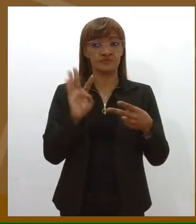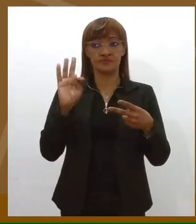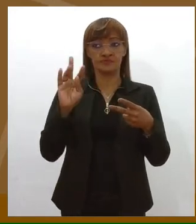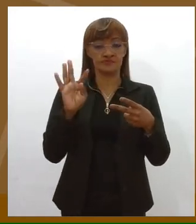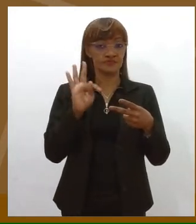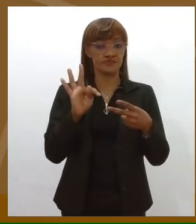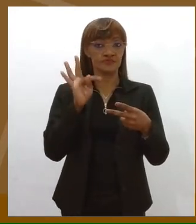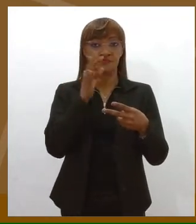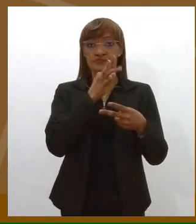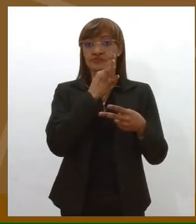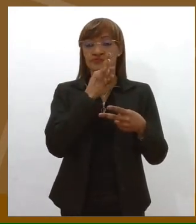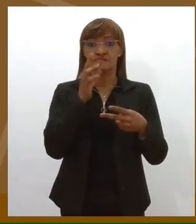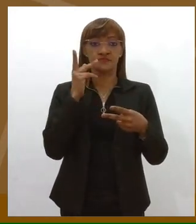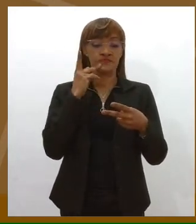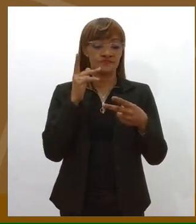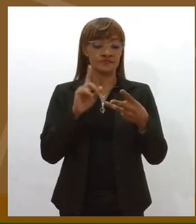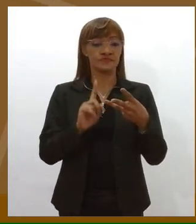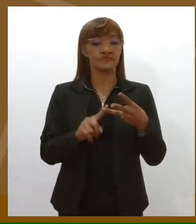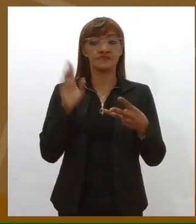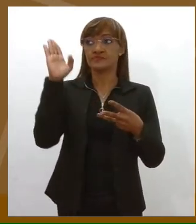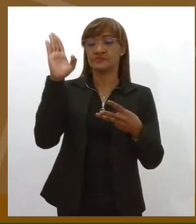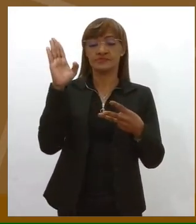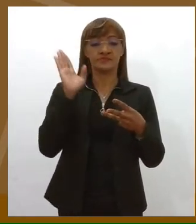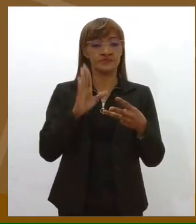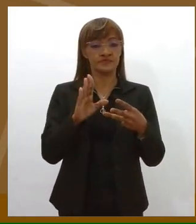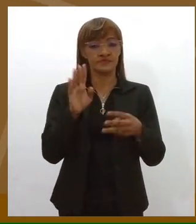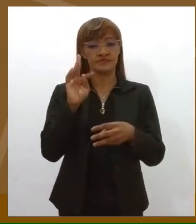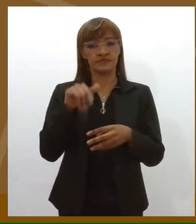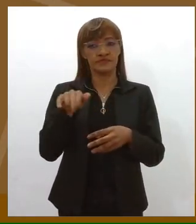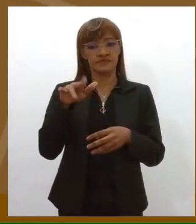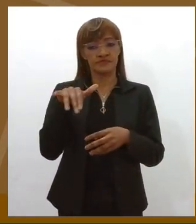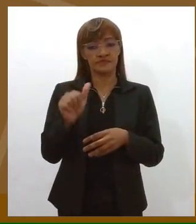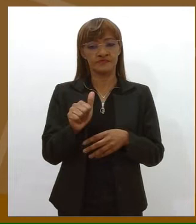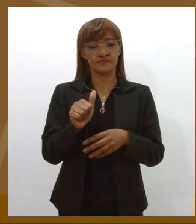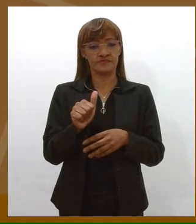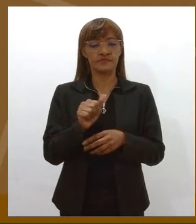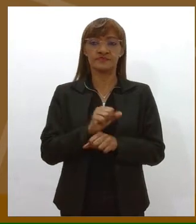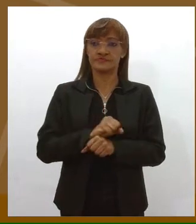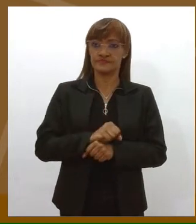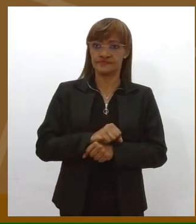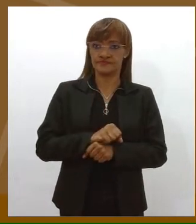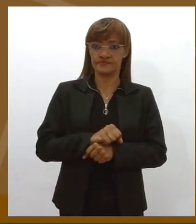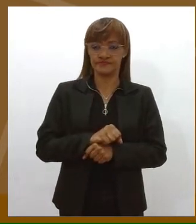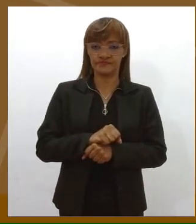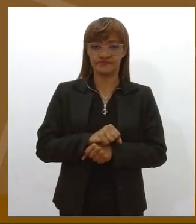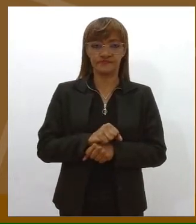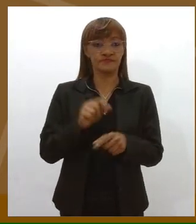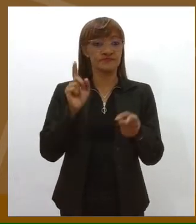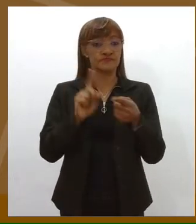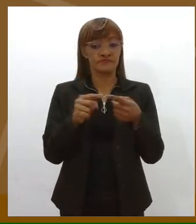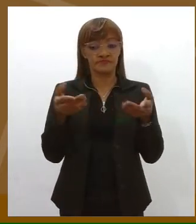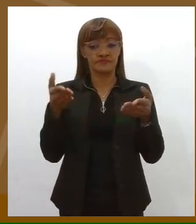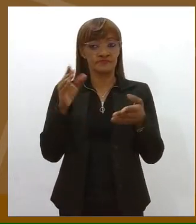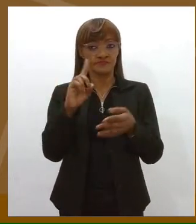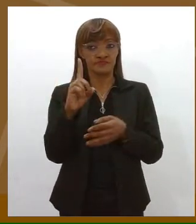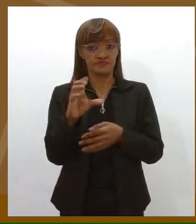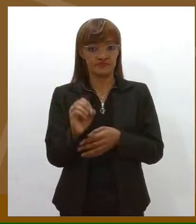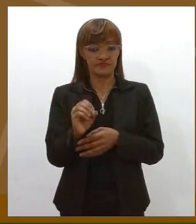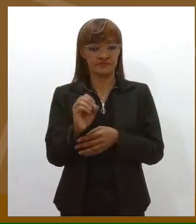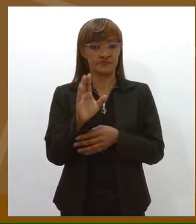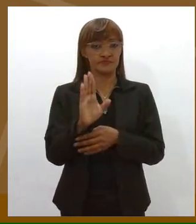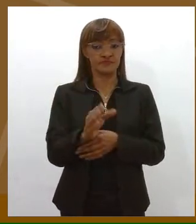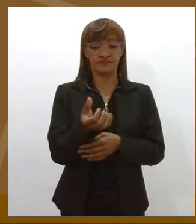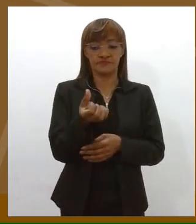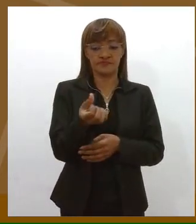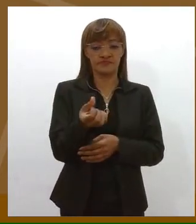de Pernambuco, e Tereza Cristina, do PP de Mato Grosso do Sul. Das atuais 10 titulares, 6